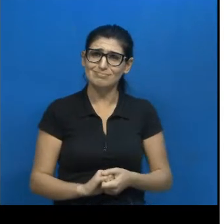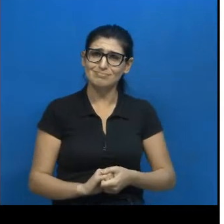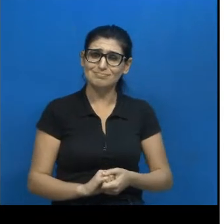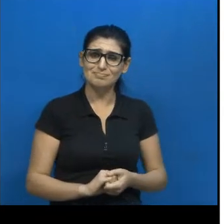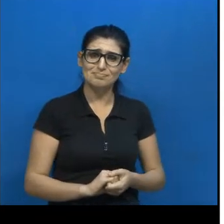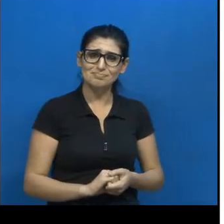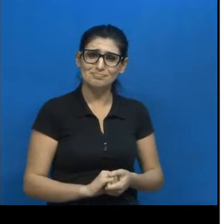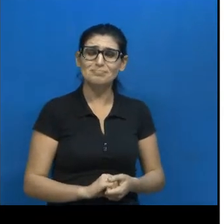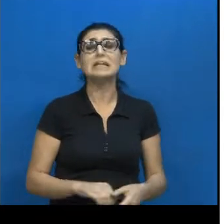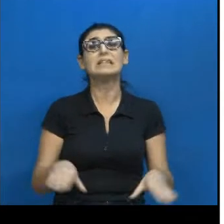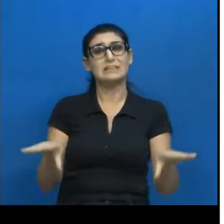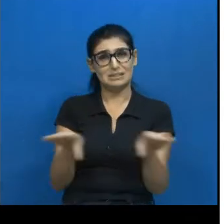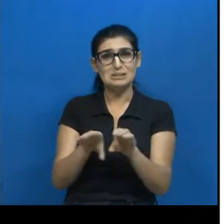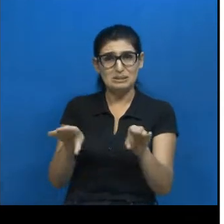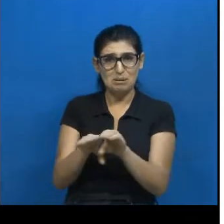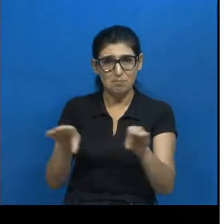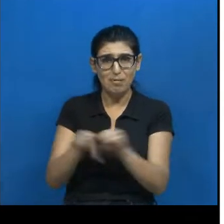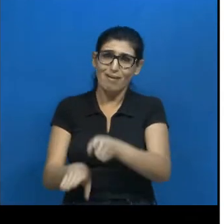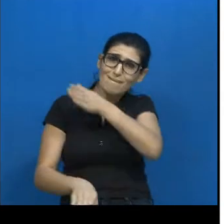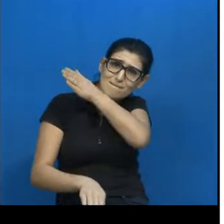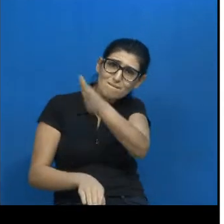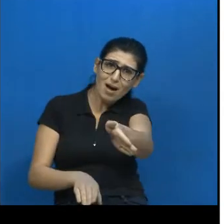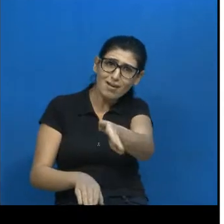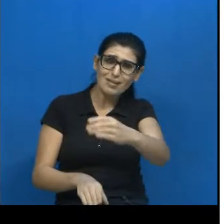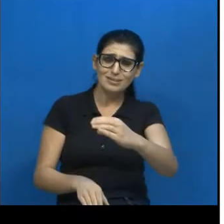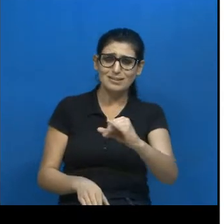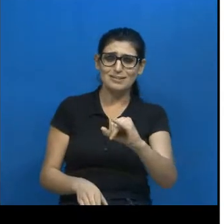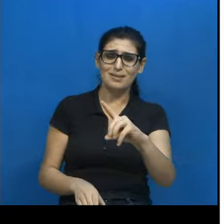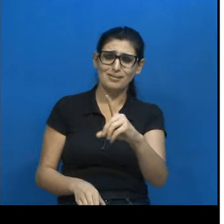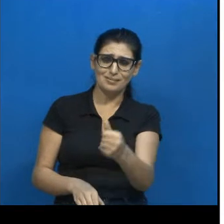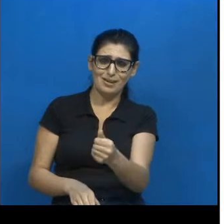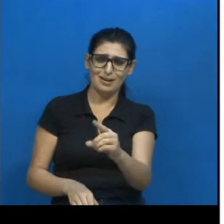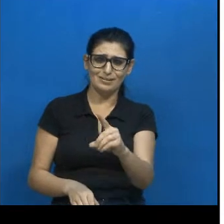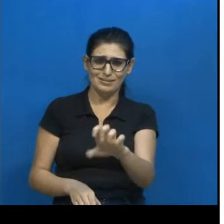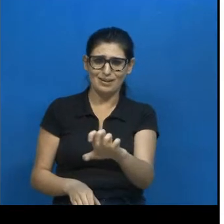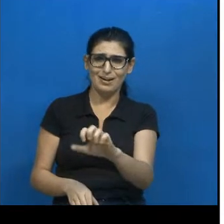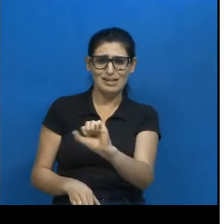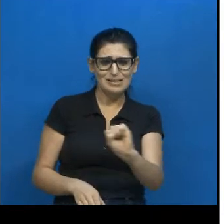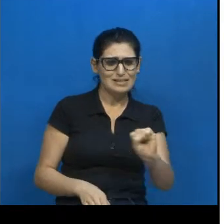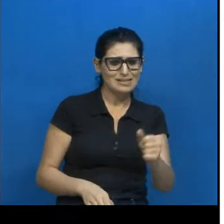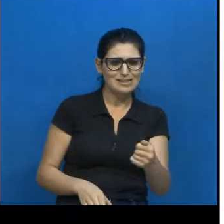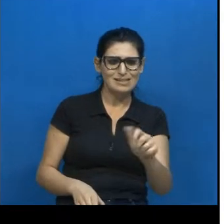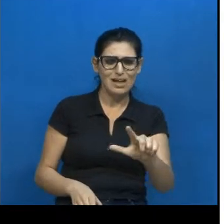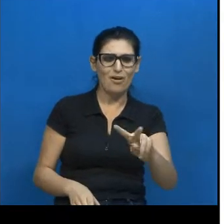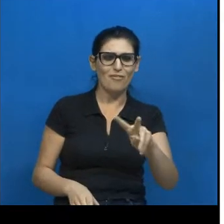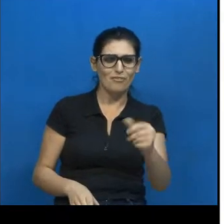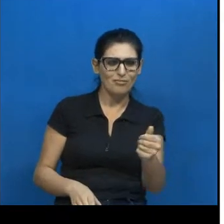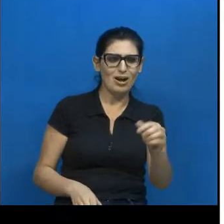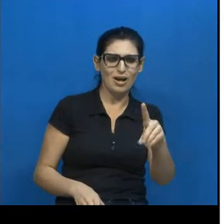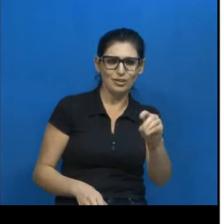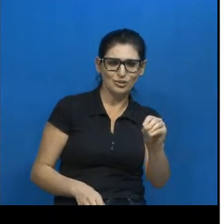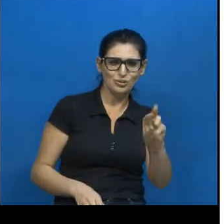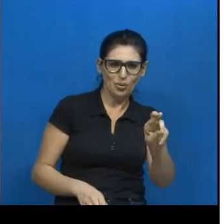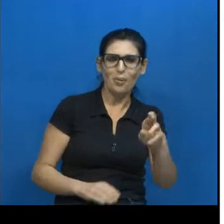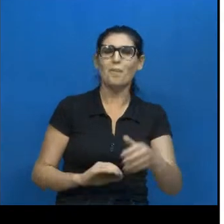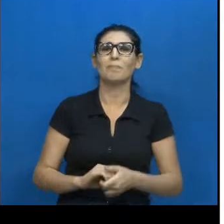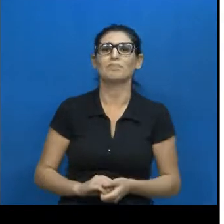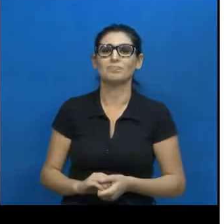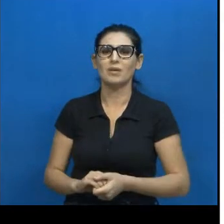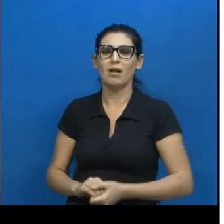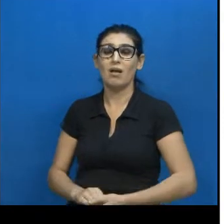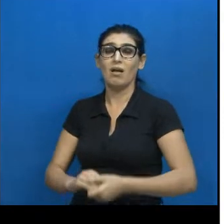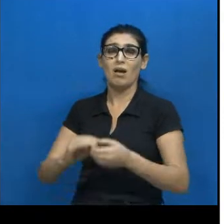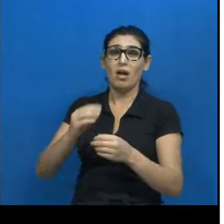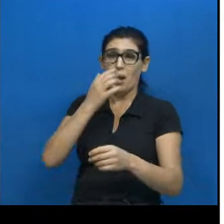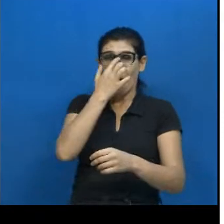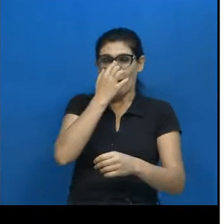E como também vai para a cidade de Salvador. Então, toda aquela população que está na região do Pedramar, Imperial, Portal, que